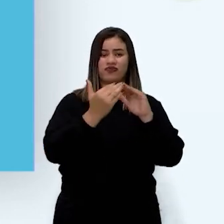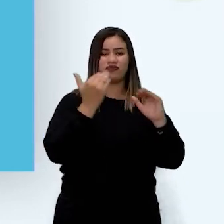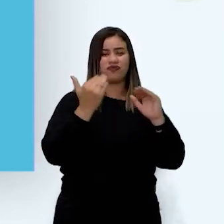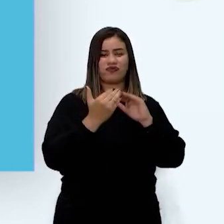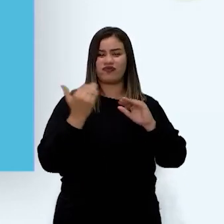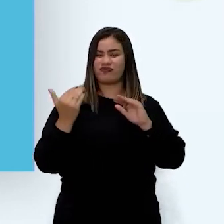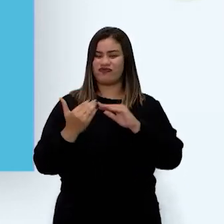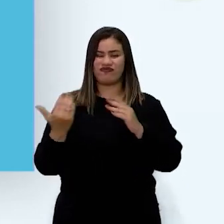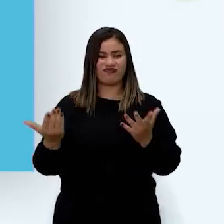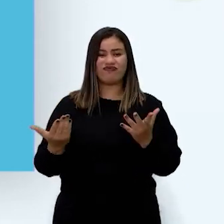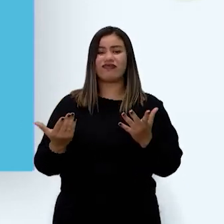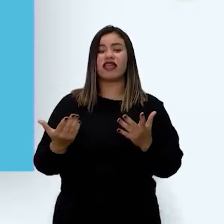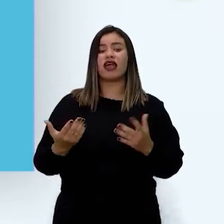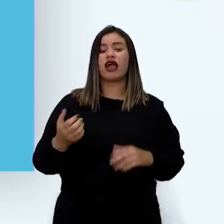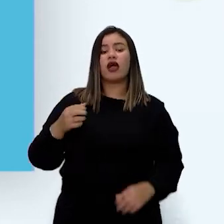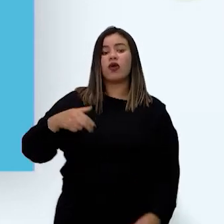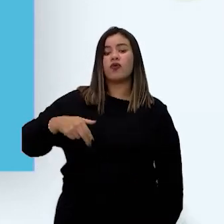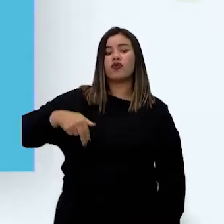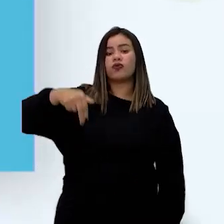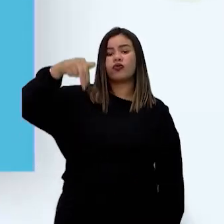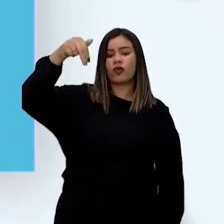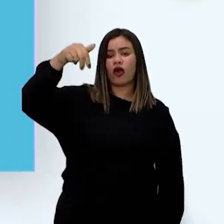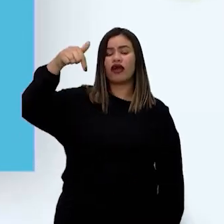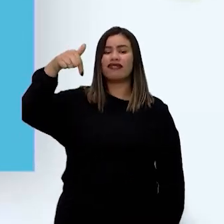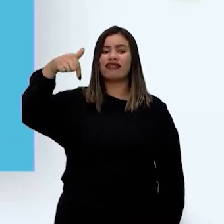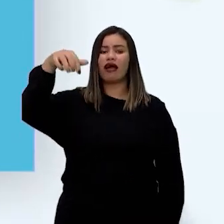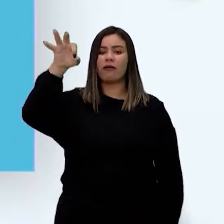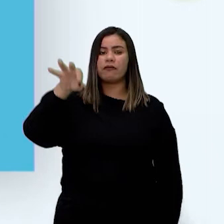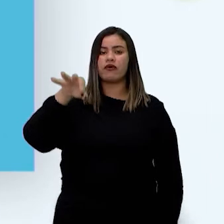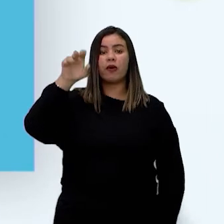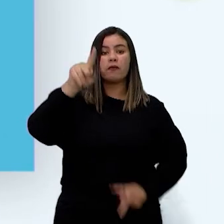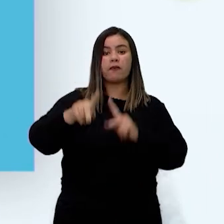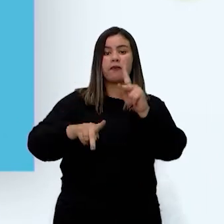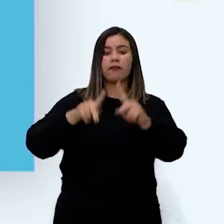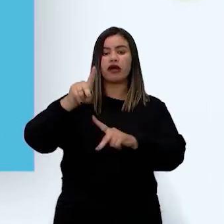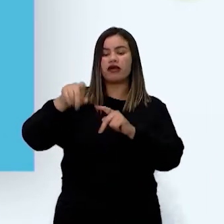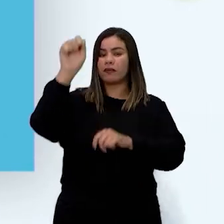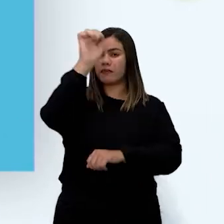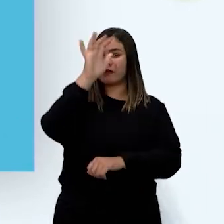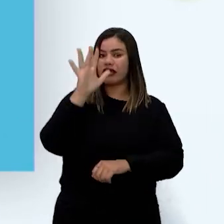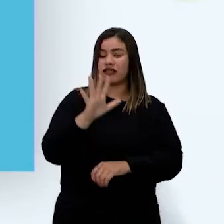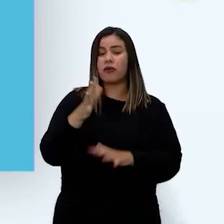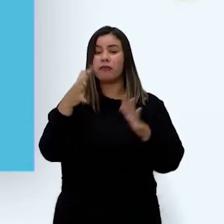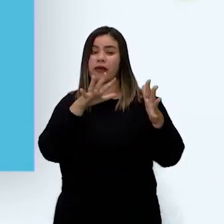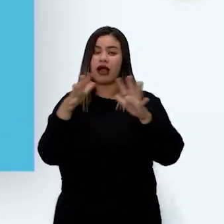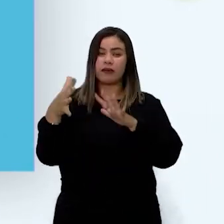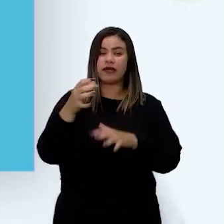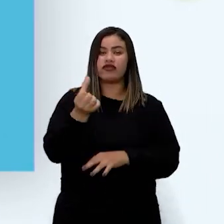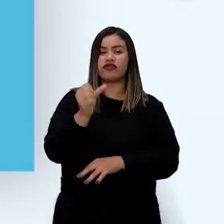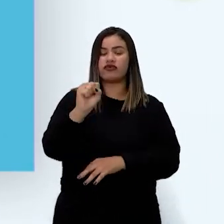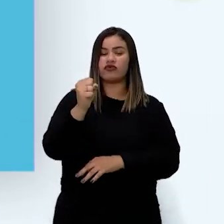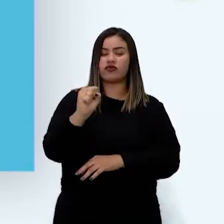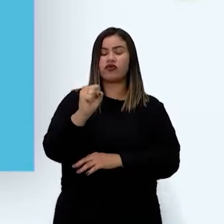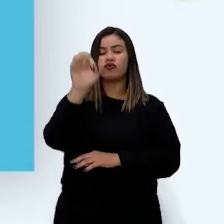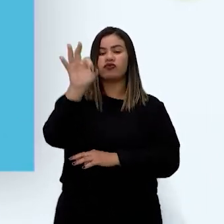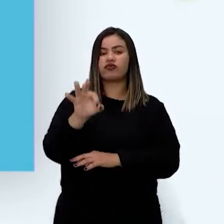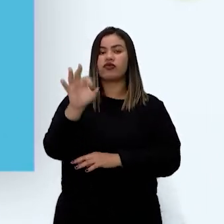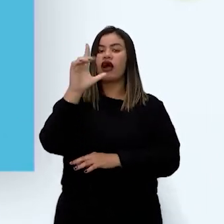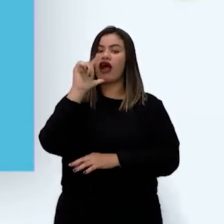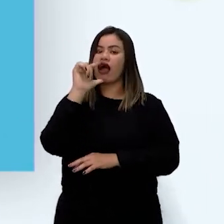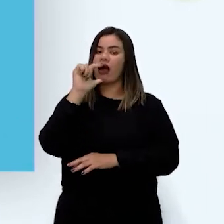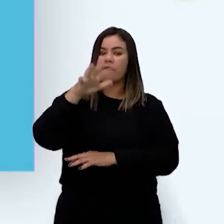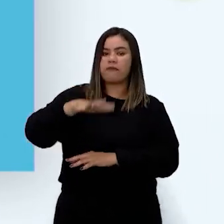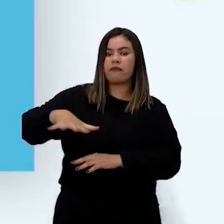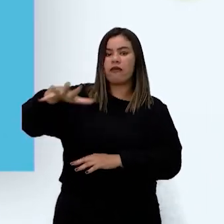população. A região norte, com apenas 7% da população brasileira, reúne 68% da água doce do país na